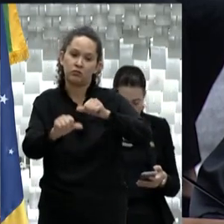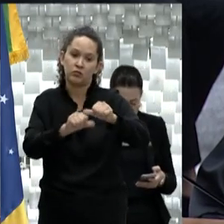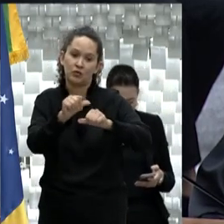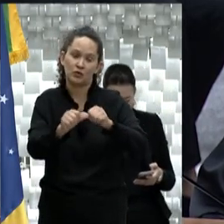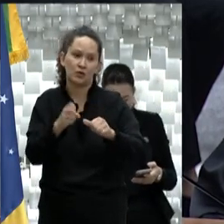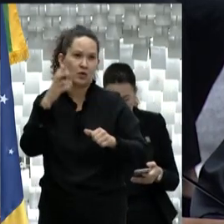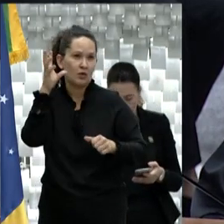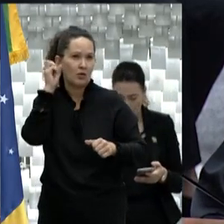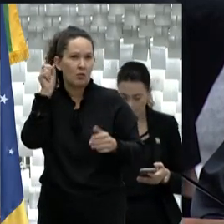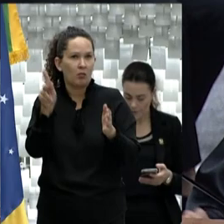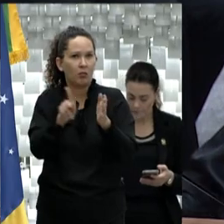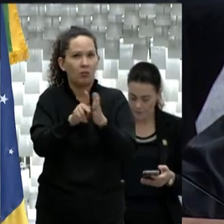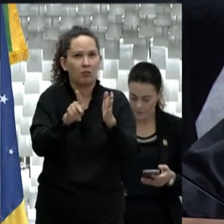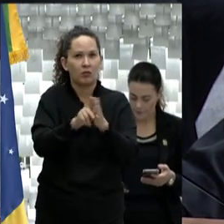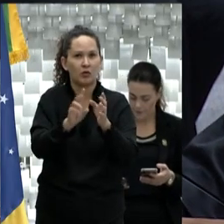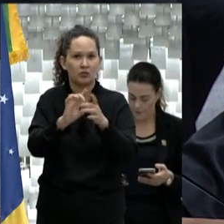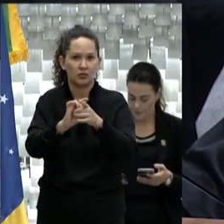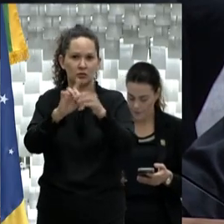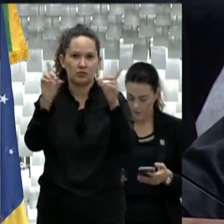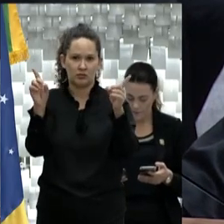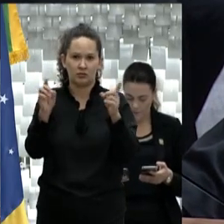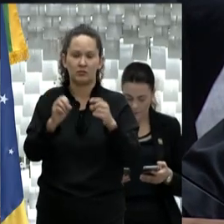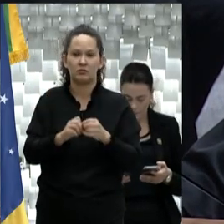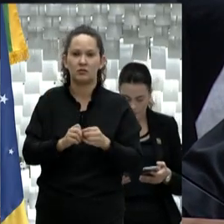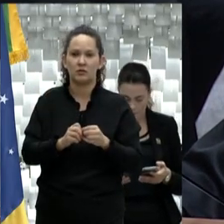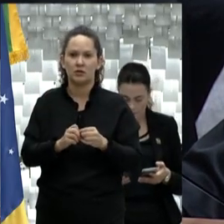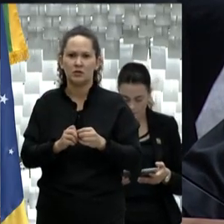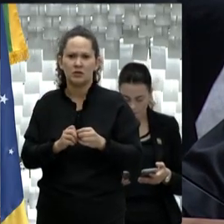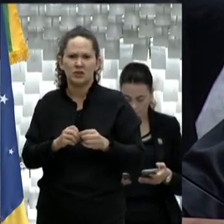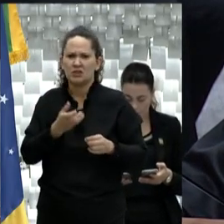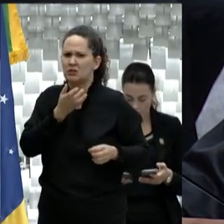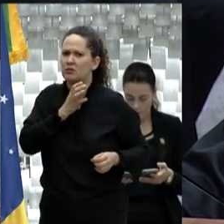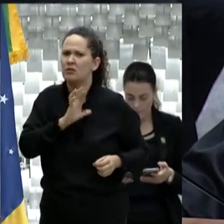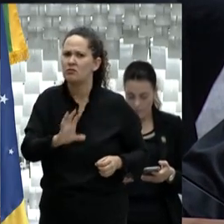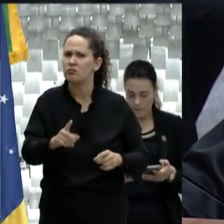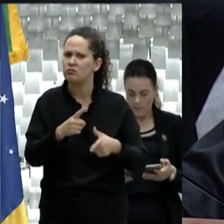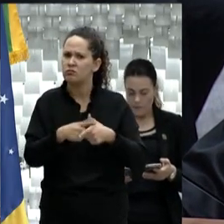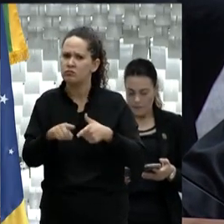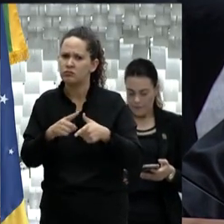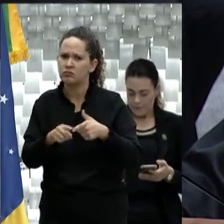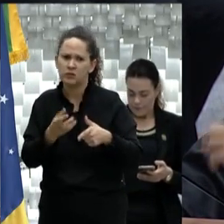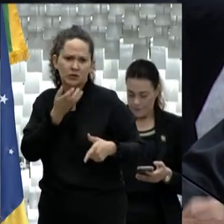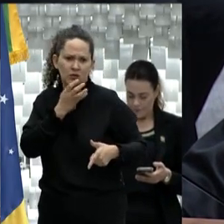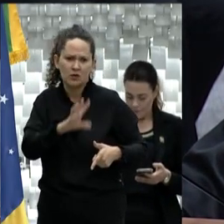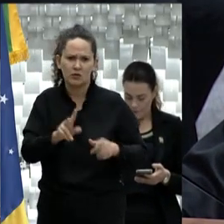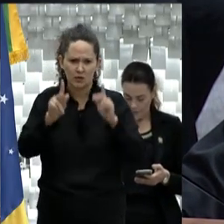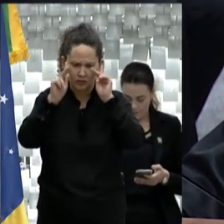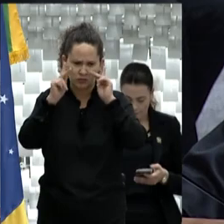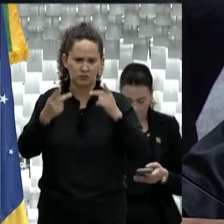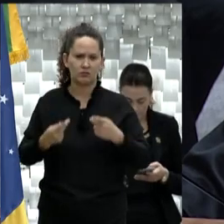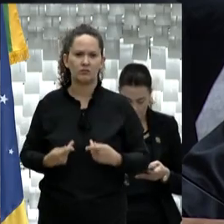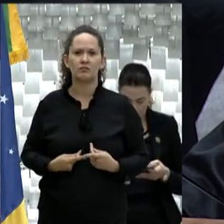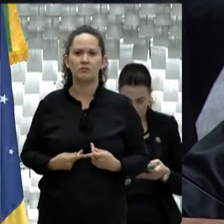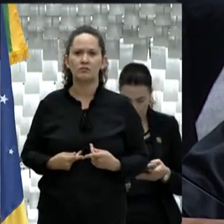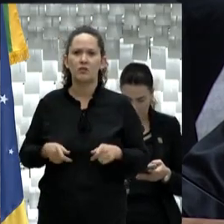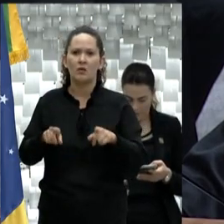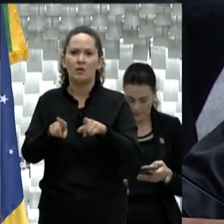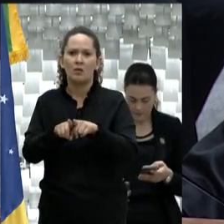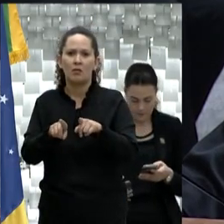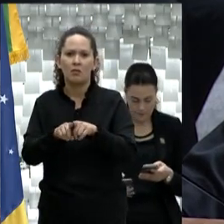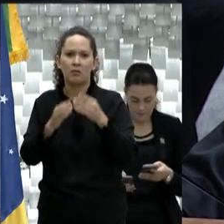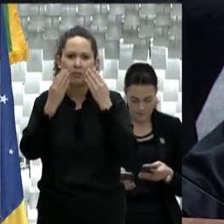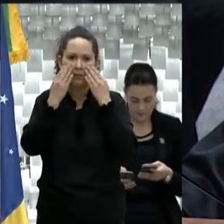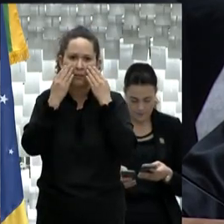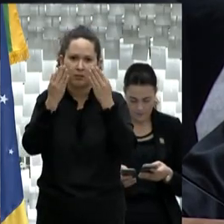barulho próprio das democracias de inconformismo, da negação da unanimidade, de